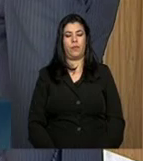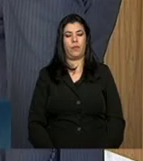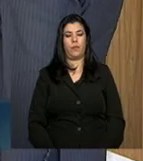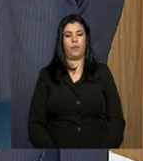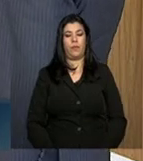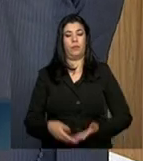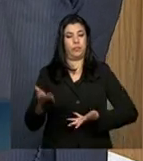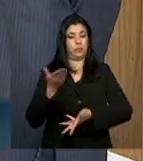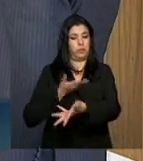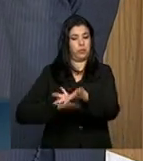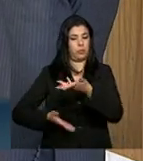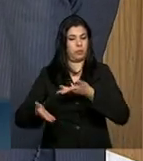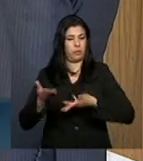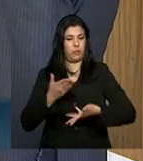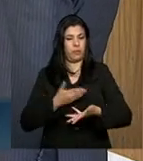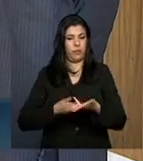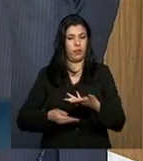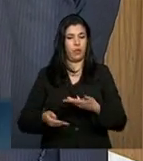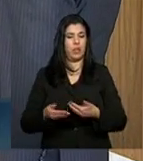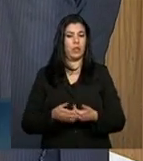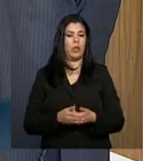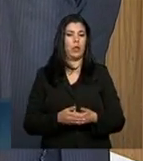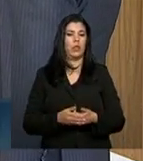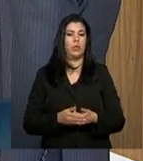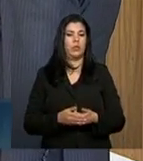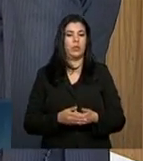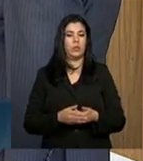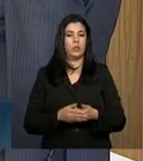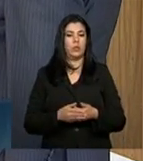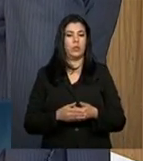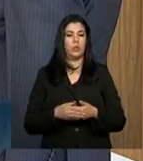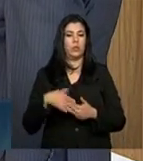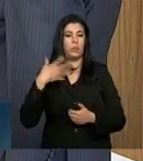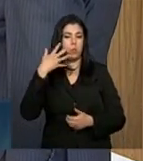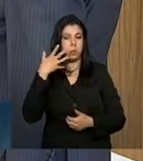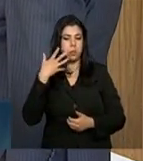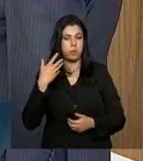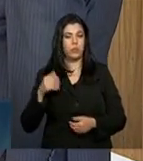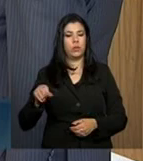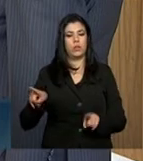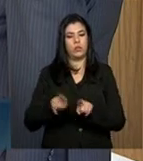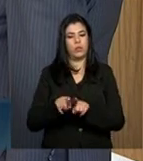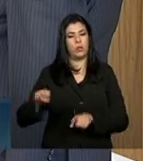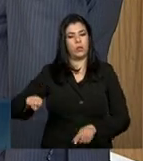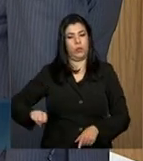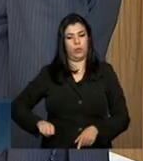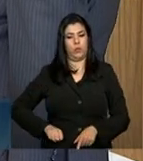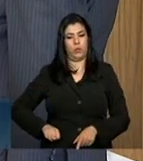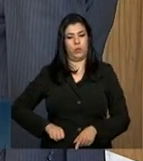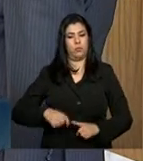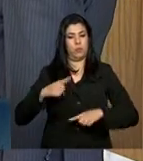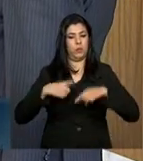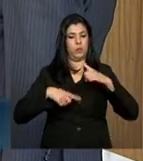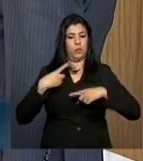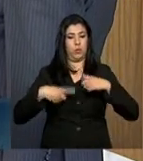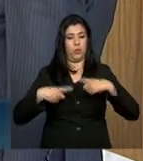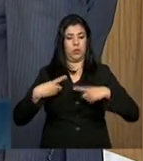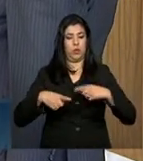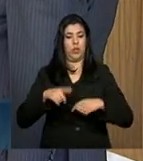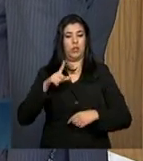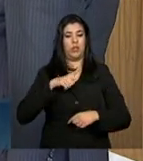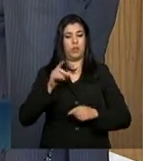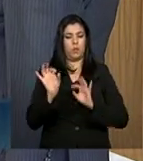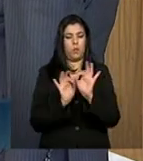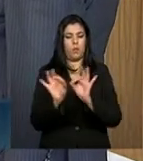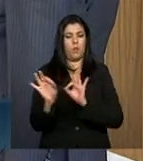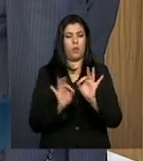As relações diplomáticas entre os países são definidas no plano do direito internacional